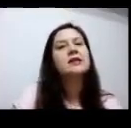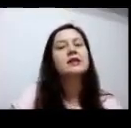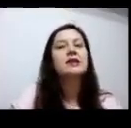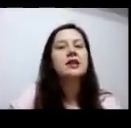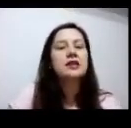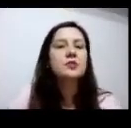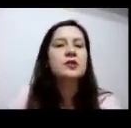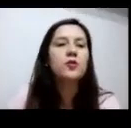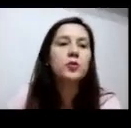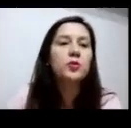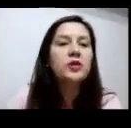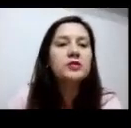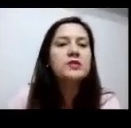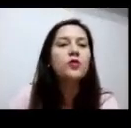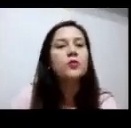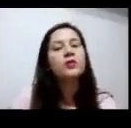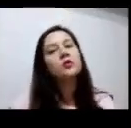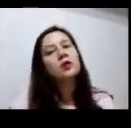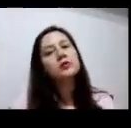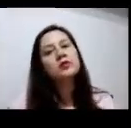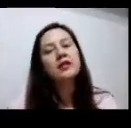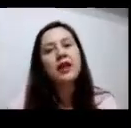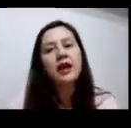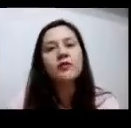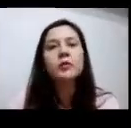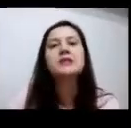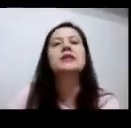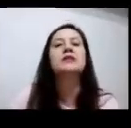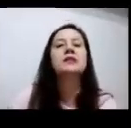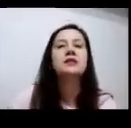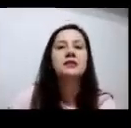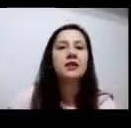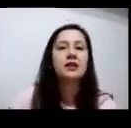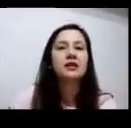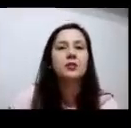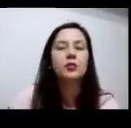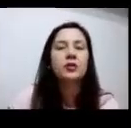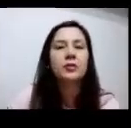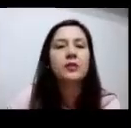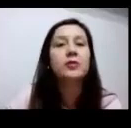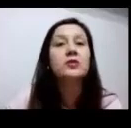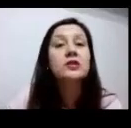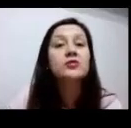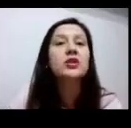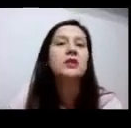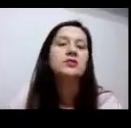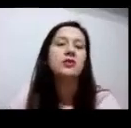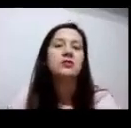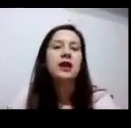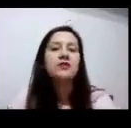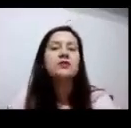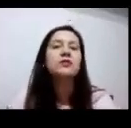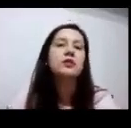Essa secretaria ela é responsável por promover um desenvolvimento rural sustentável, prestar assistência técnica pública para a produção de